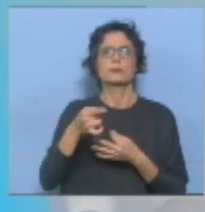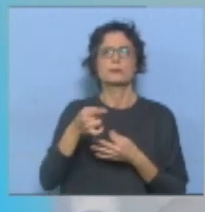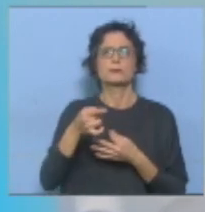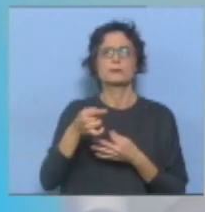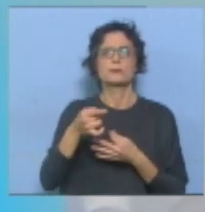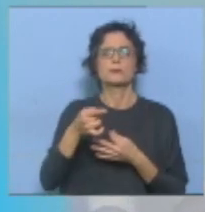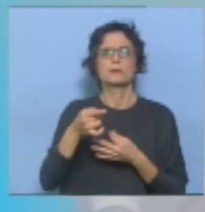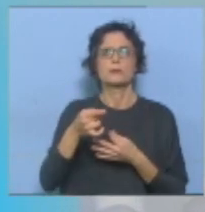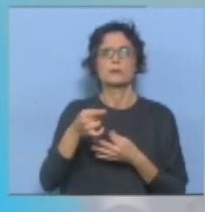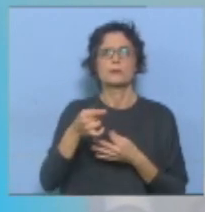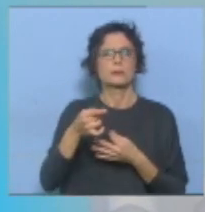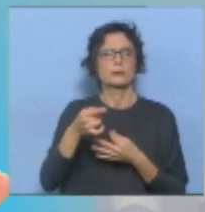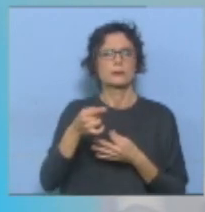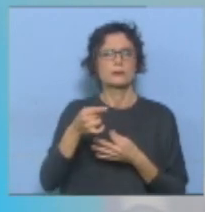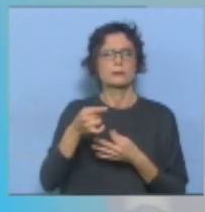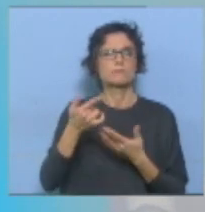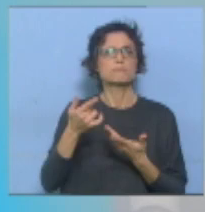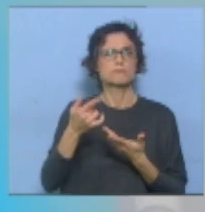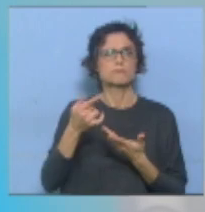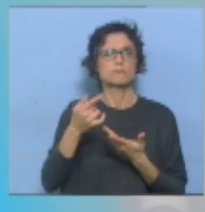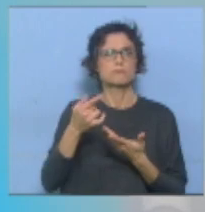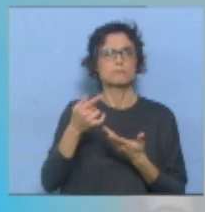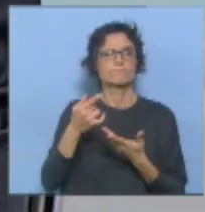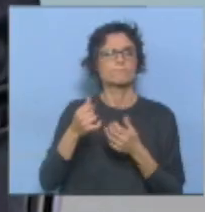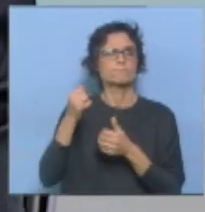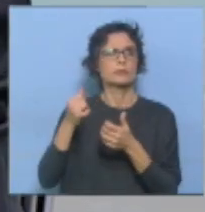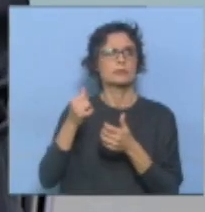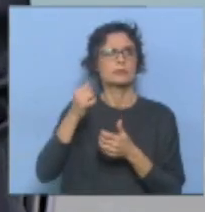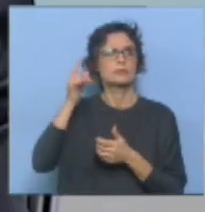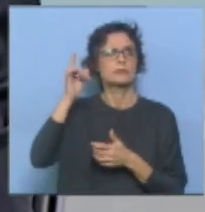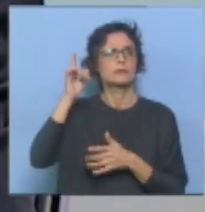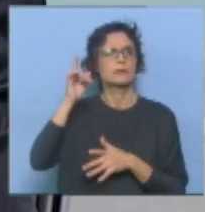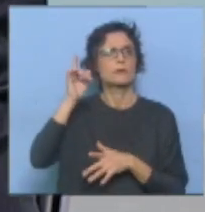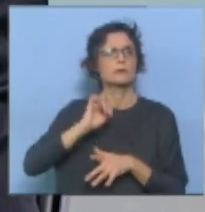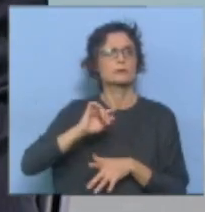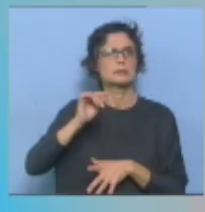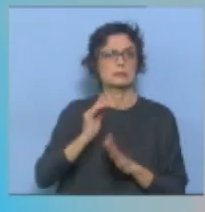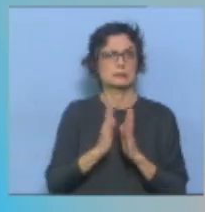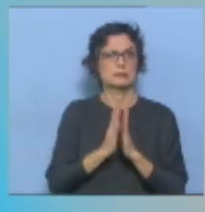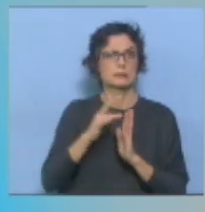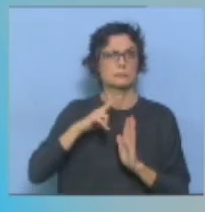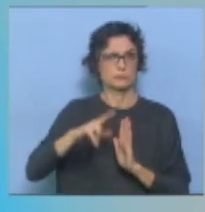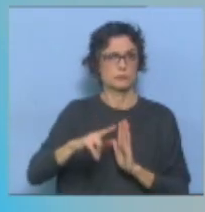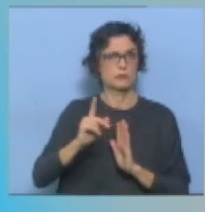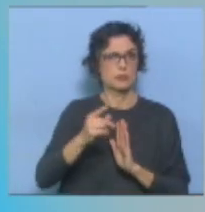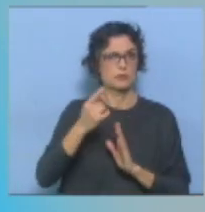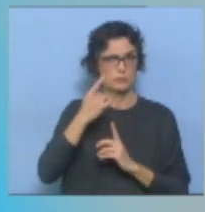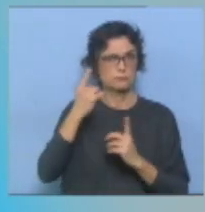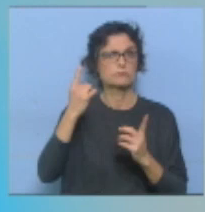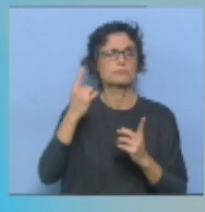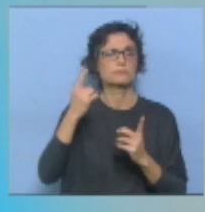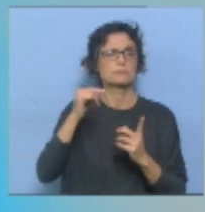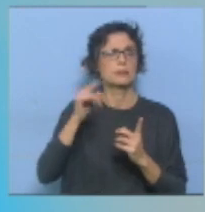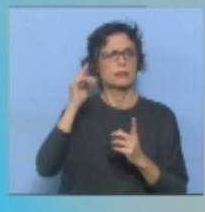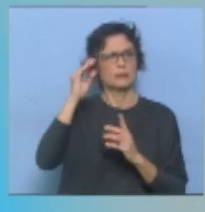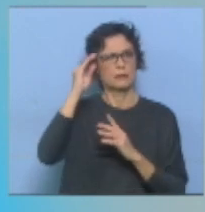Remete-nos isto para o dia que a Igreja em Portugal também já assinalou e para a importância desta instituição de